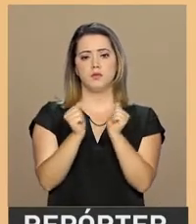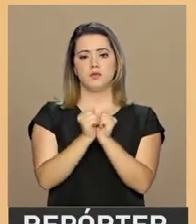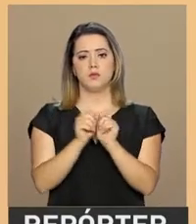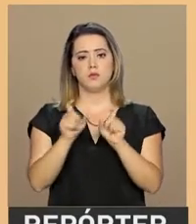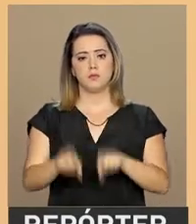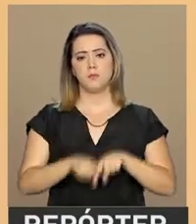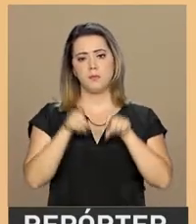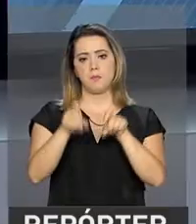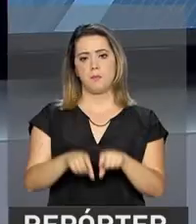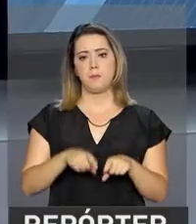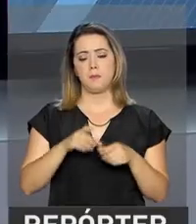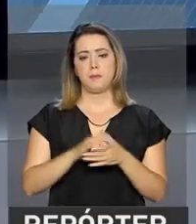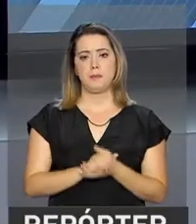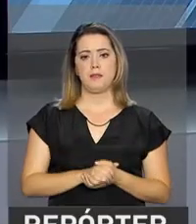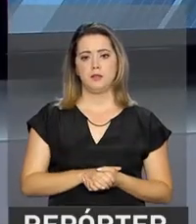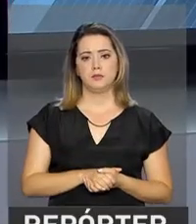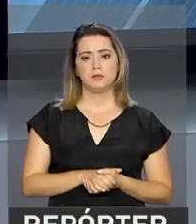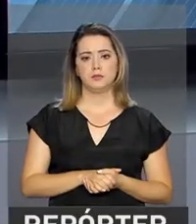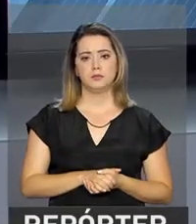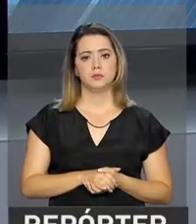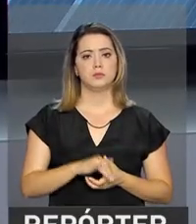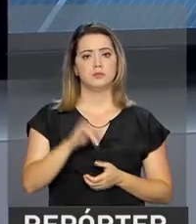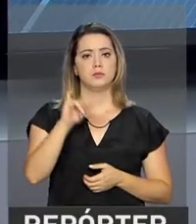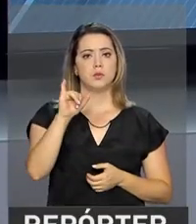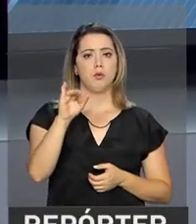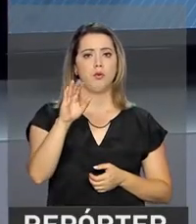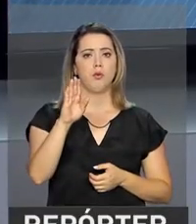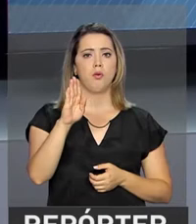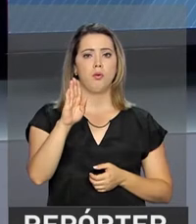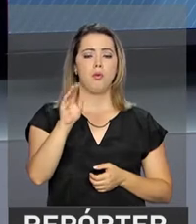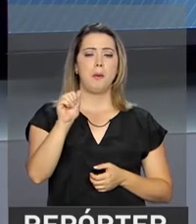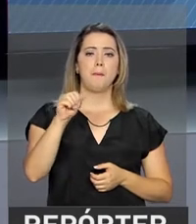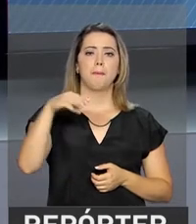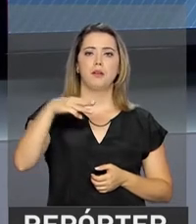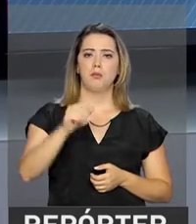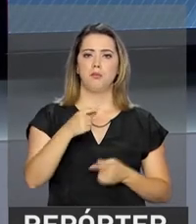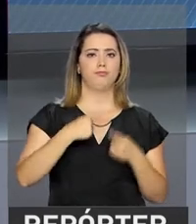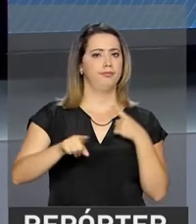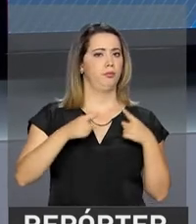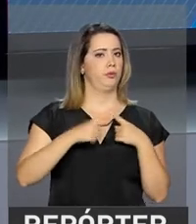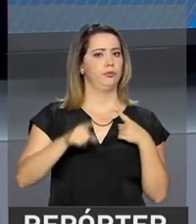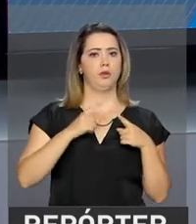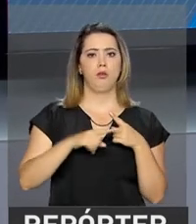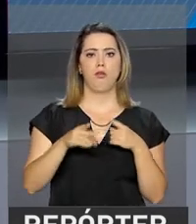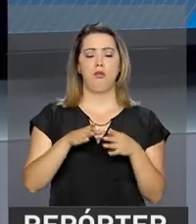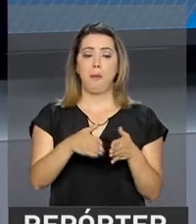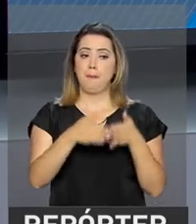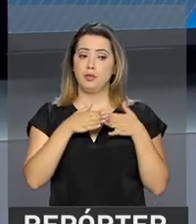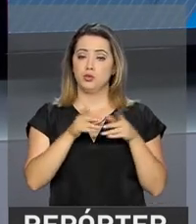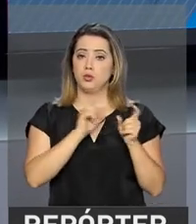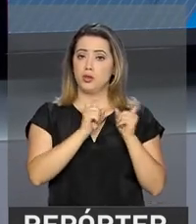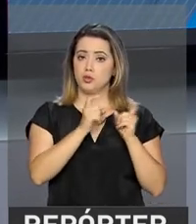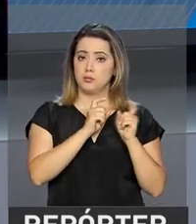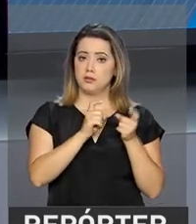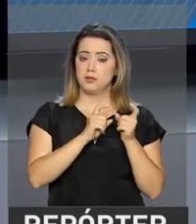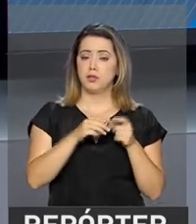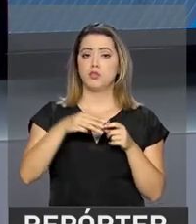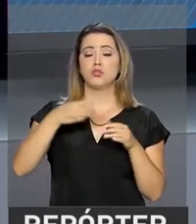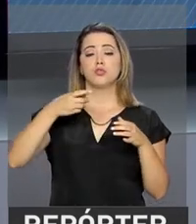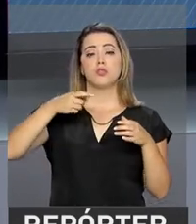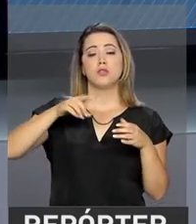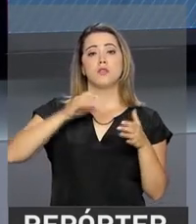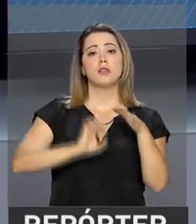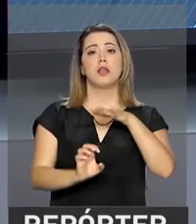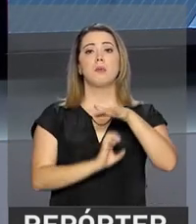de agricultura o ibama negou recursos administrativos da mineradora samarco que pretendia deixar de